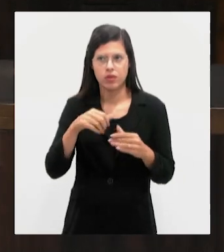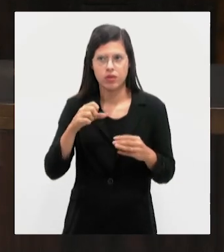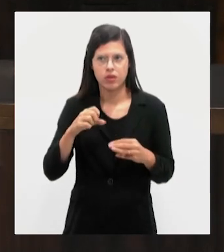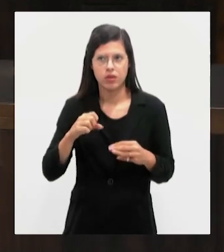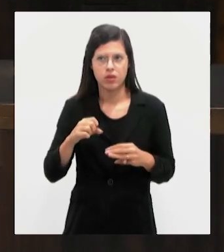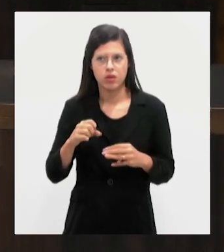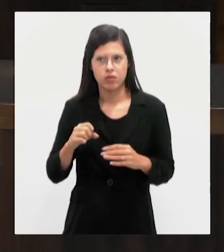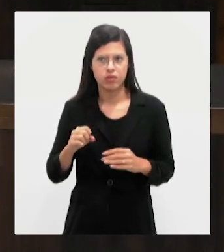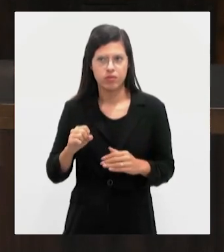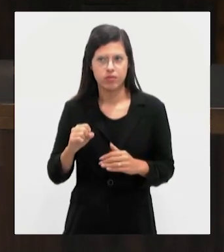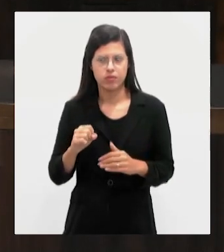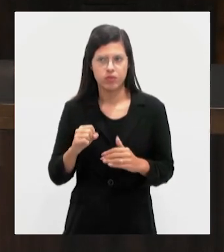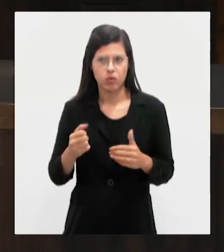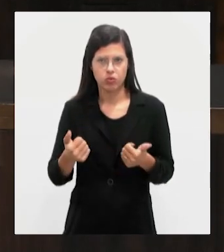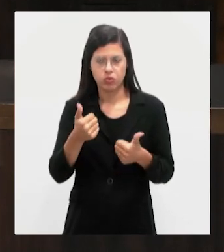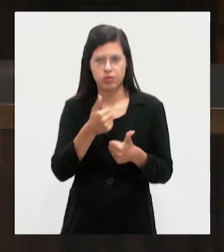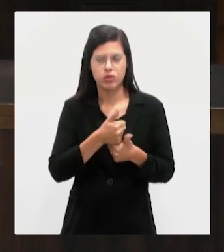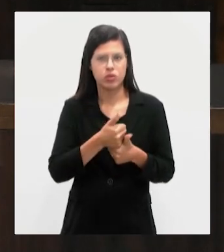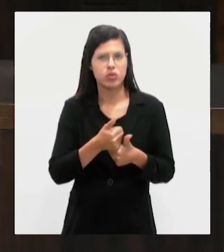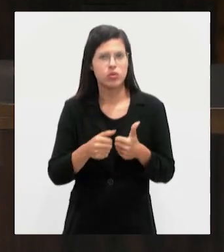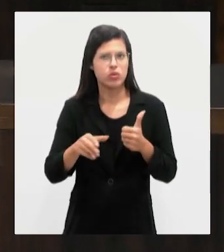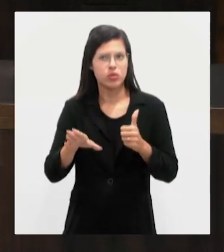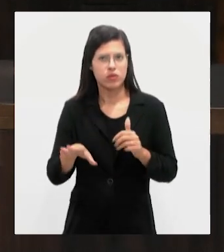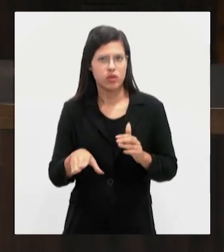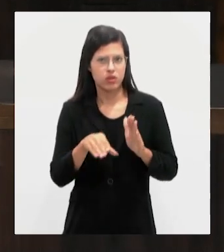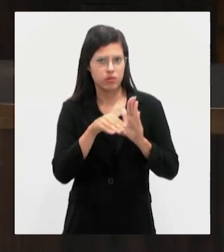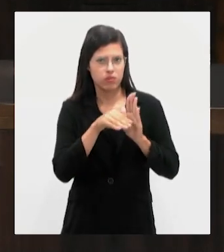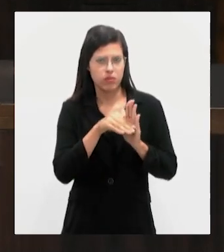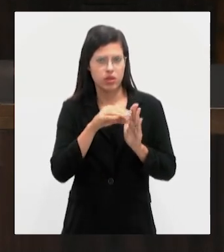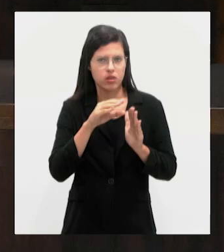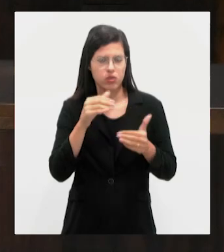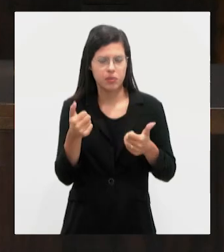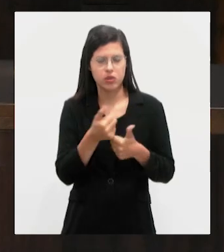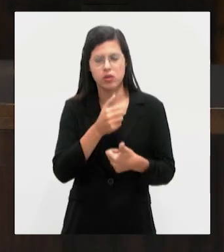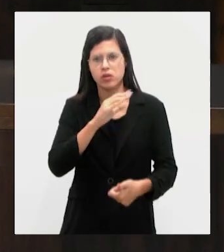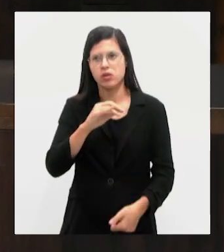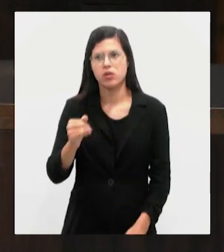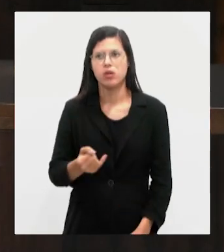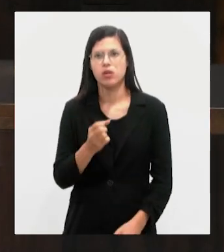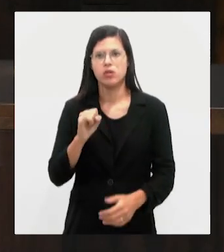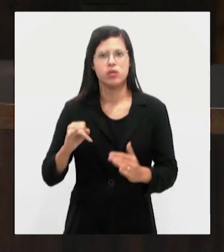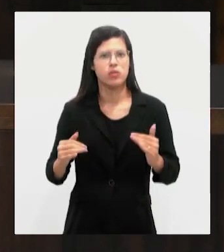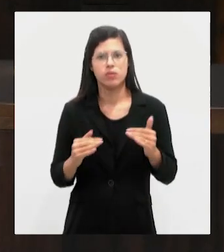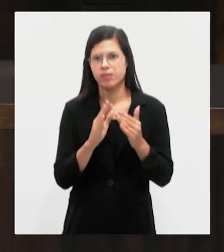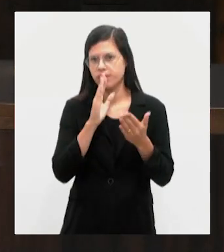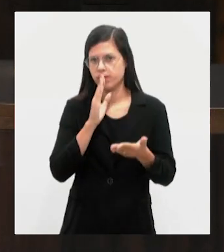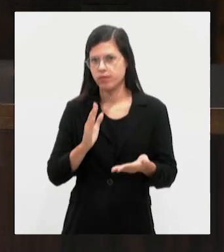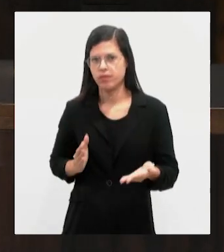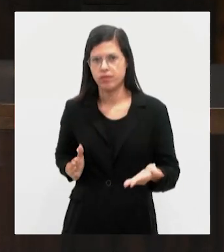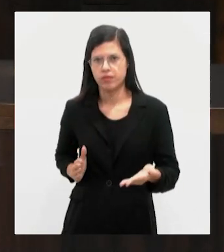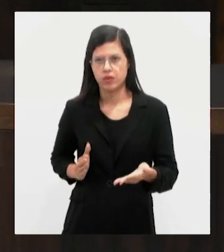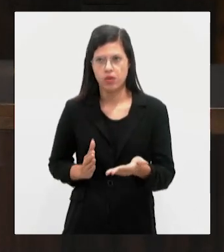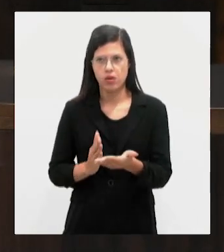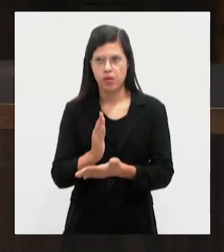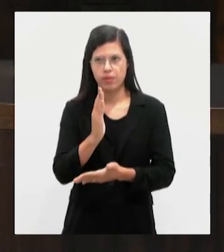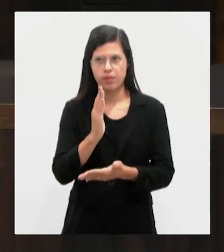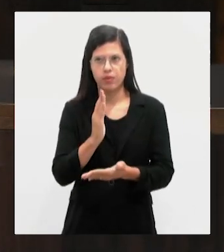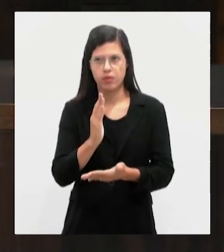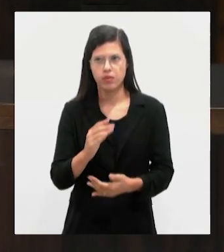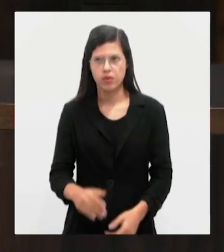votação, substitutivo da CCJ. Os senhores que aprovam, permaneça como